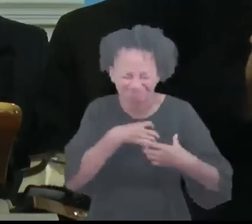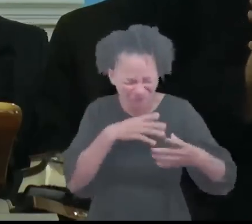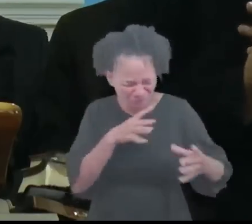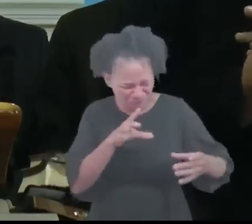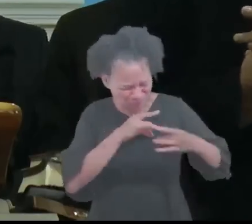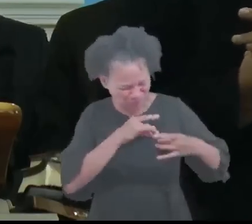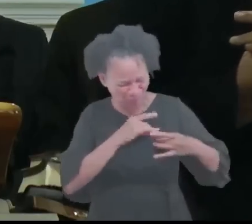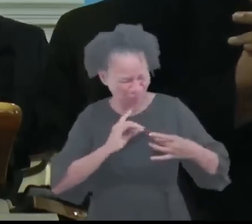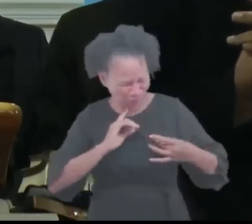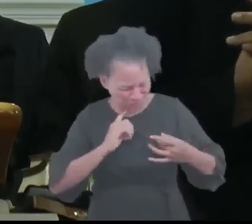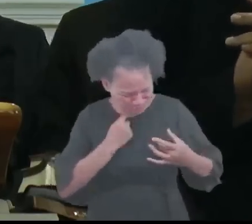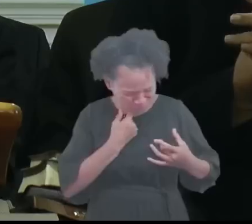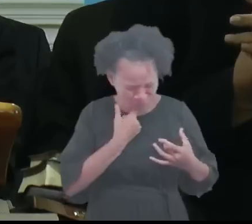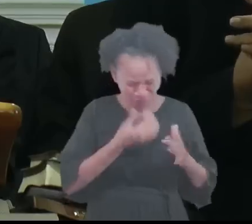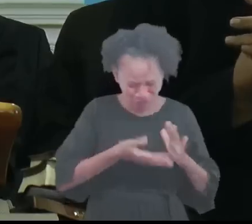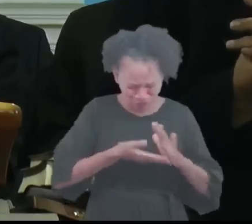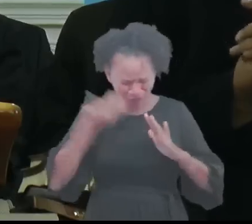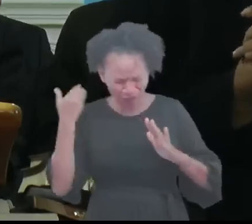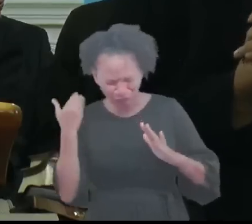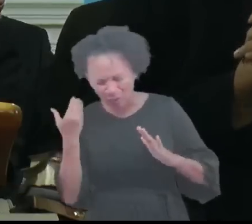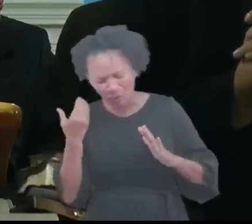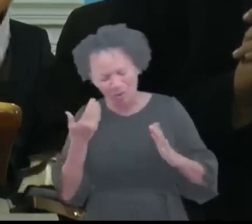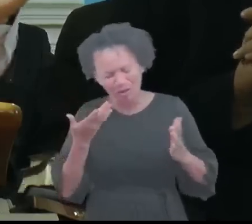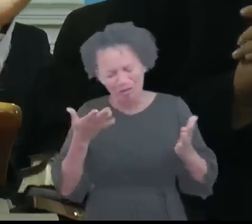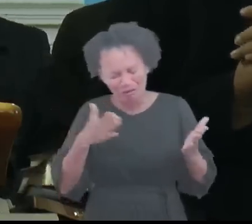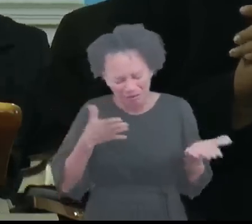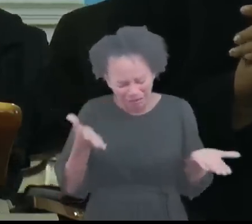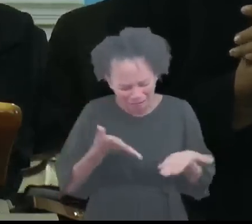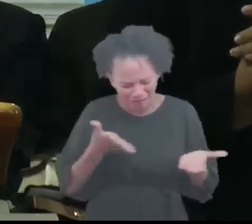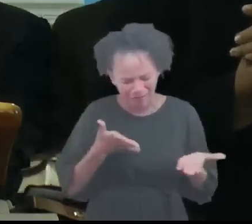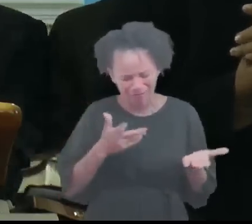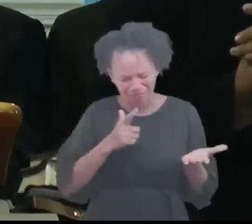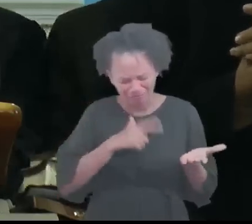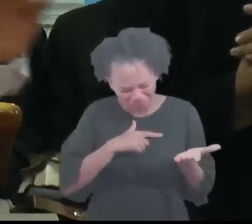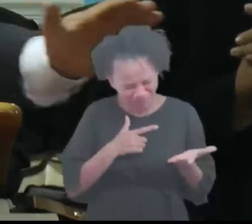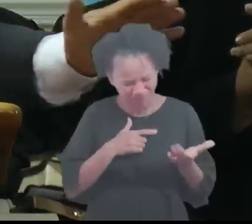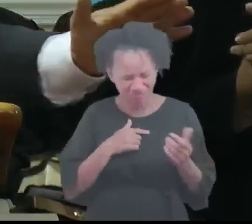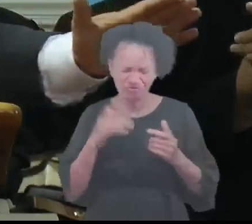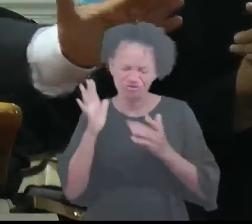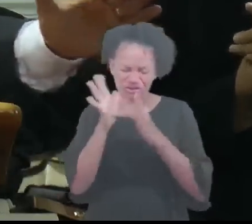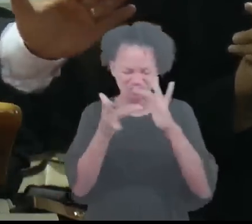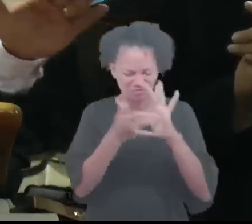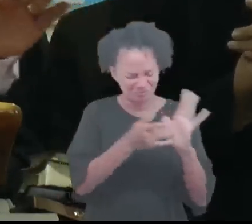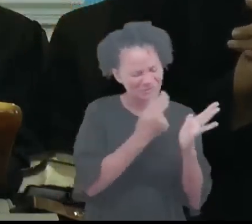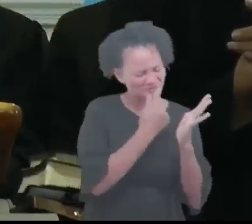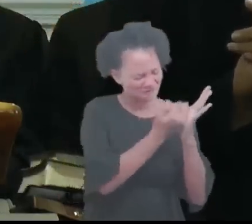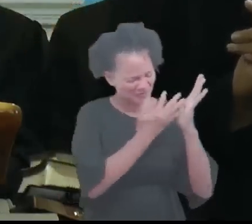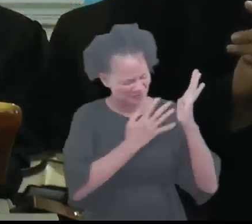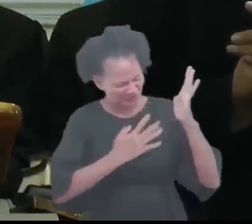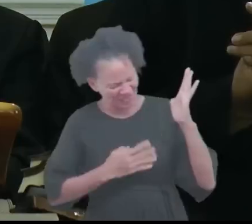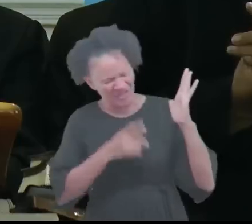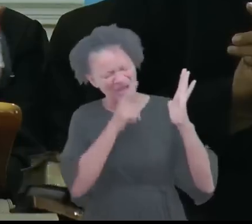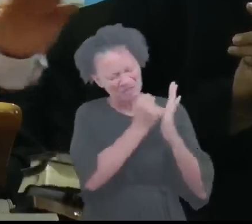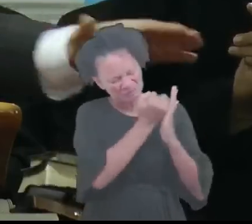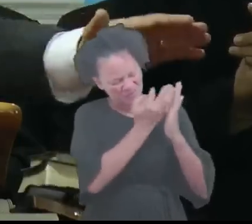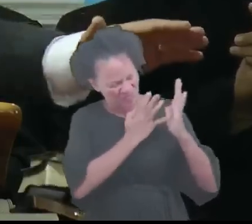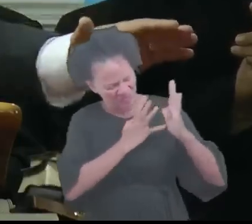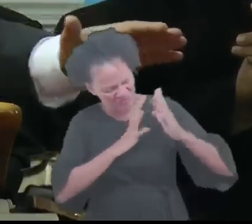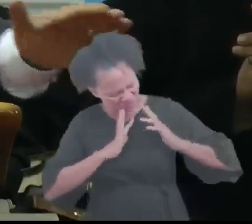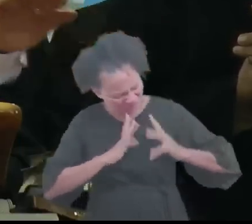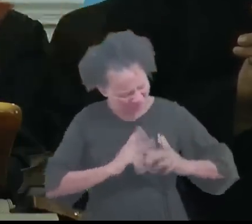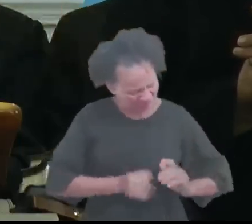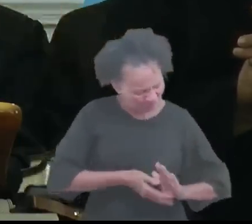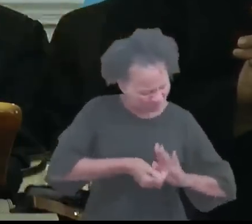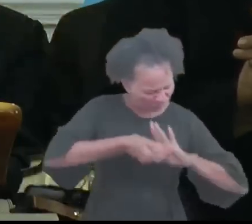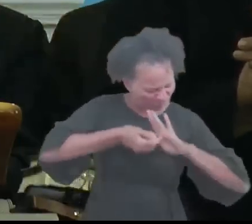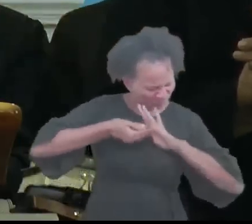isso tirou a minha beleza. Mas ele está dizendo: eu passo meu sangue e eu passo a minha água. Eu passo meu sangue e eu passo a minha água.